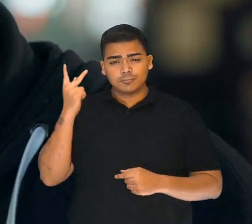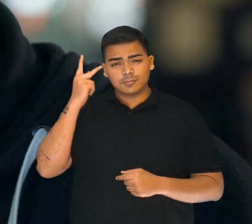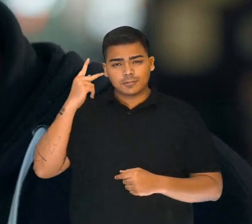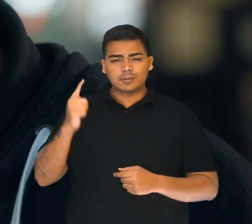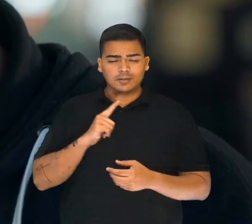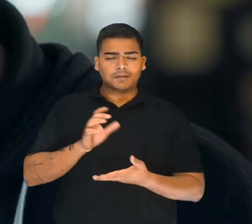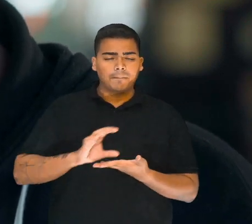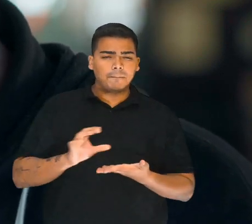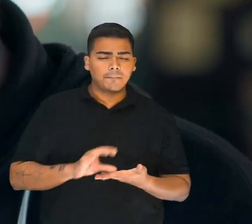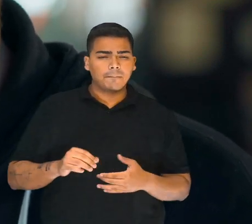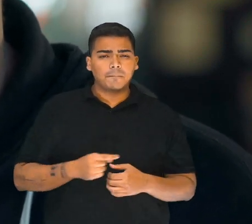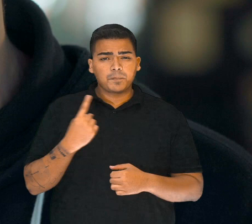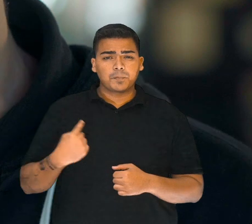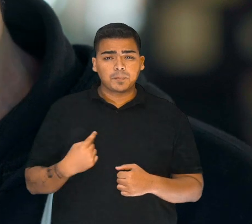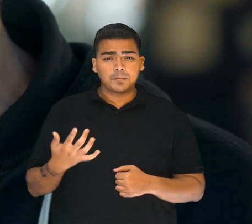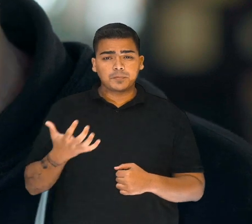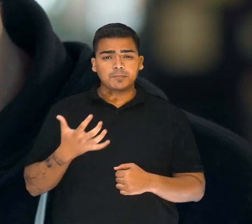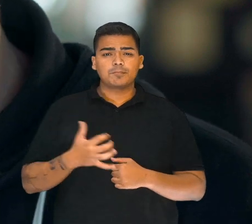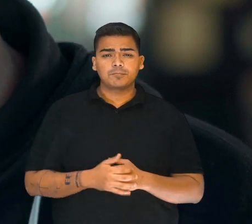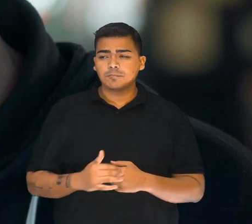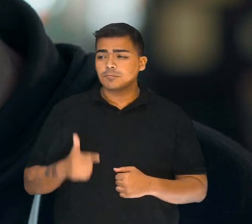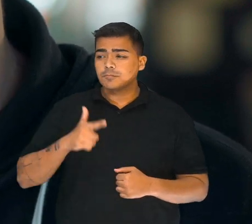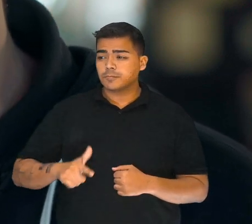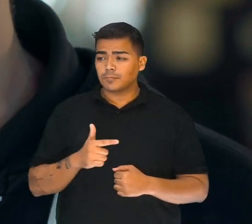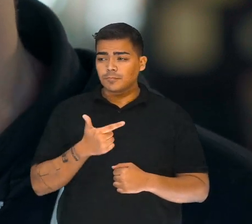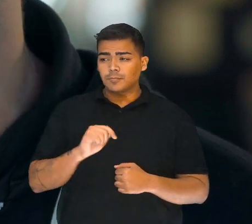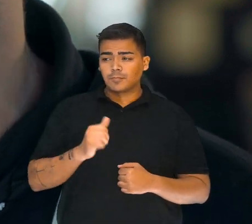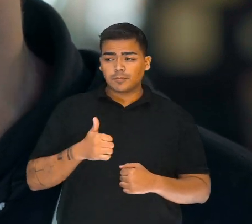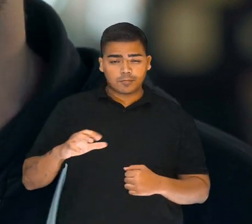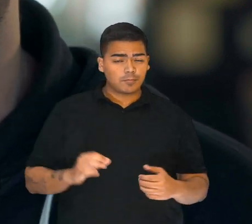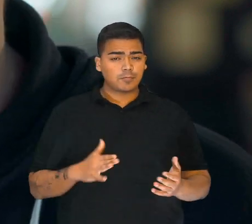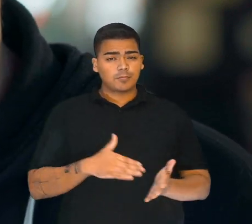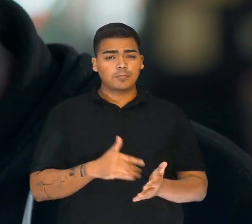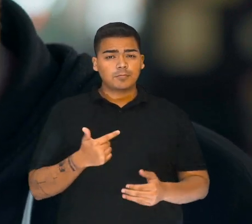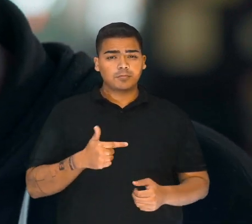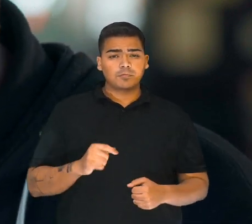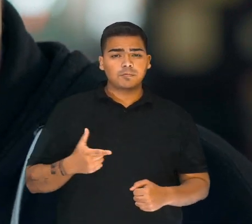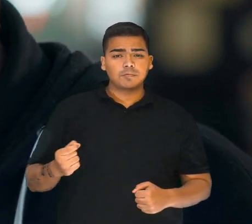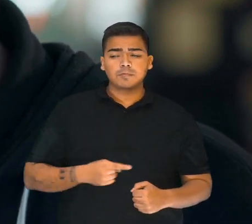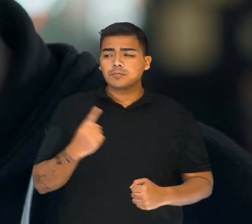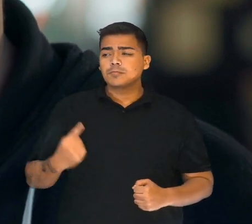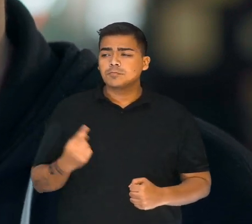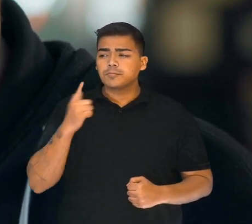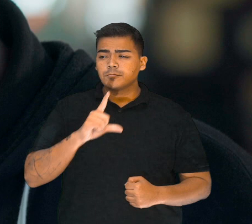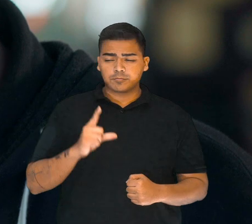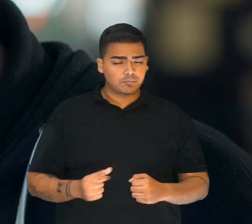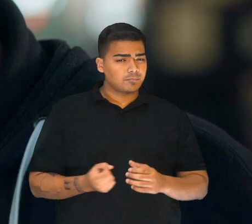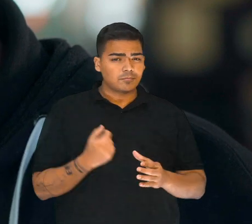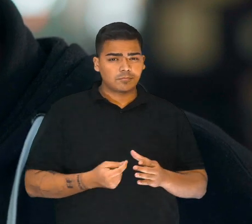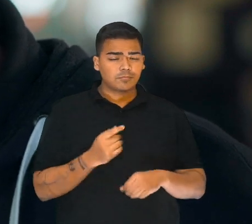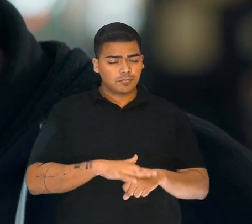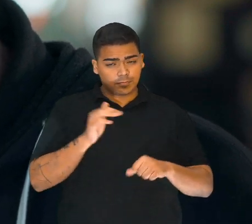polo para atração de investimento. Mas acho que a fase mais madura veio de 2010 até 2020, que aí a gente conseguiu ter